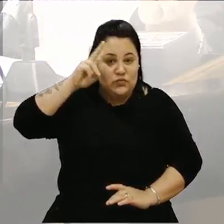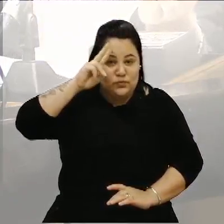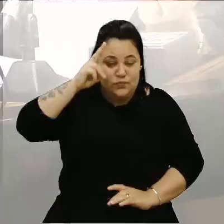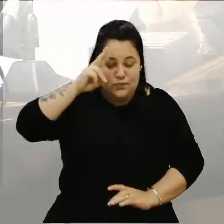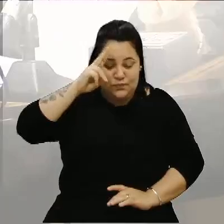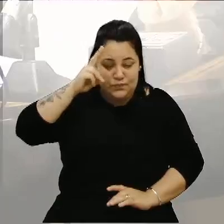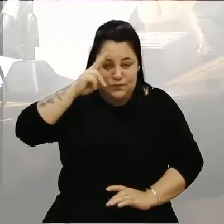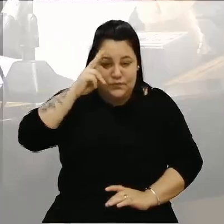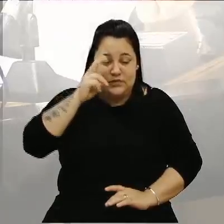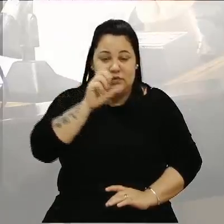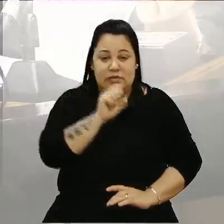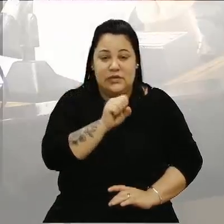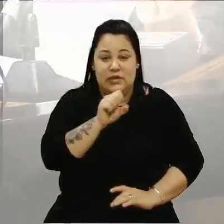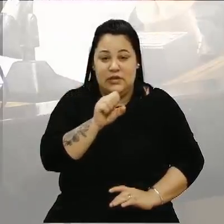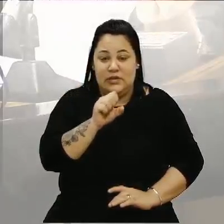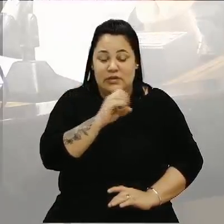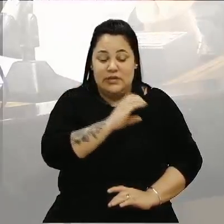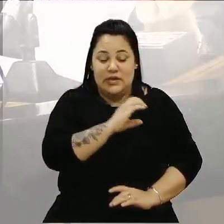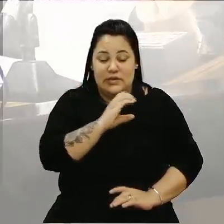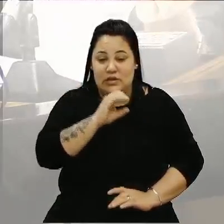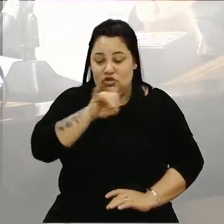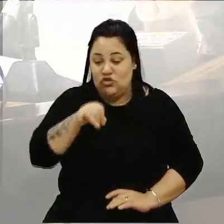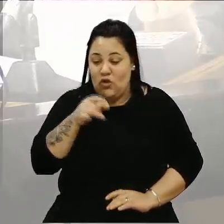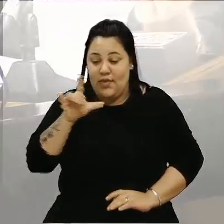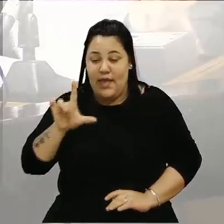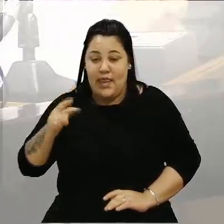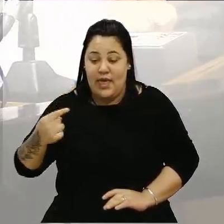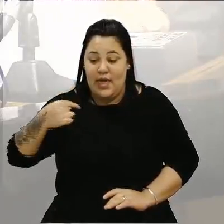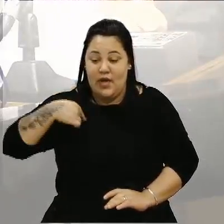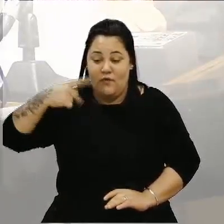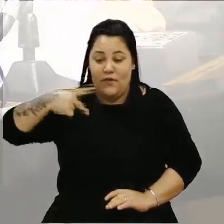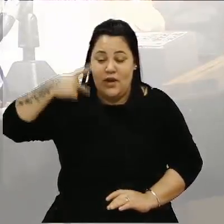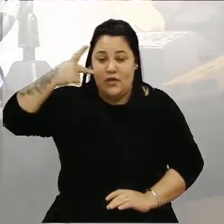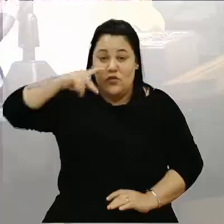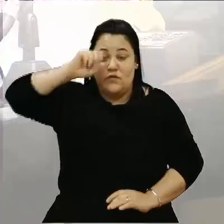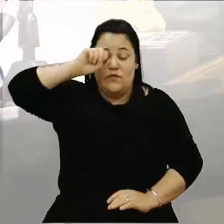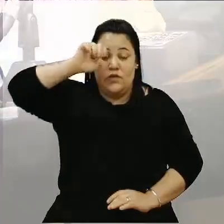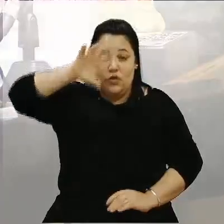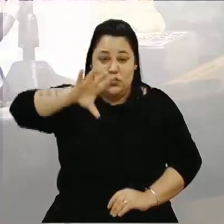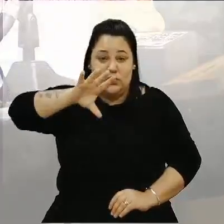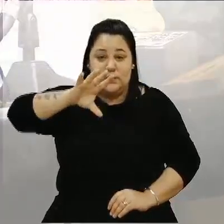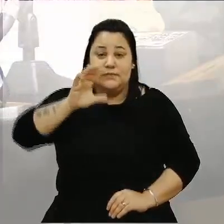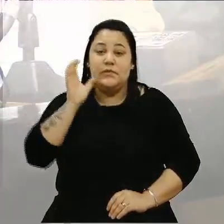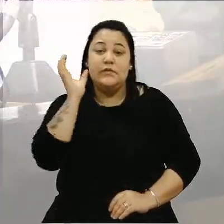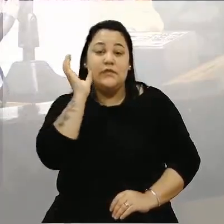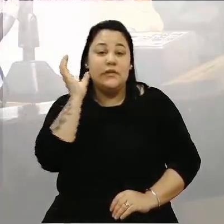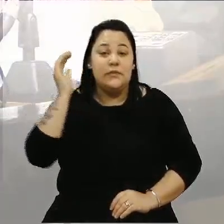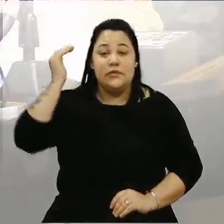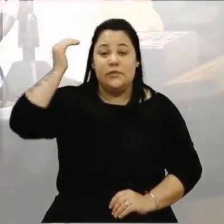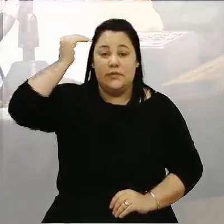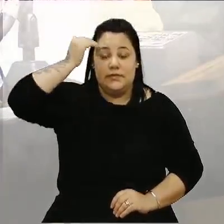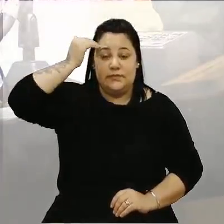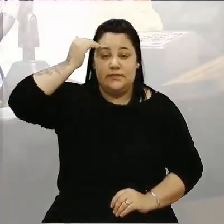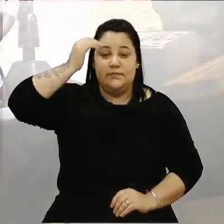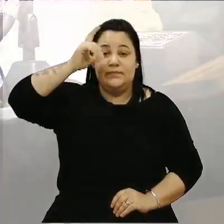comissão, CCJL, este vereador Elisandro Fiuza, Felipe